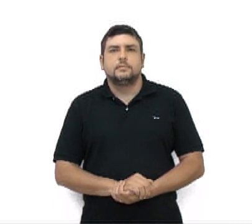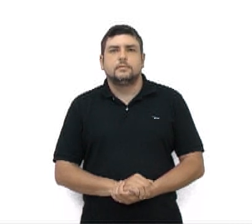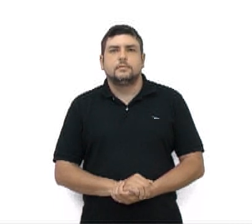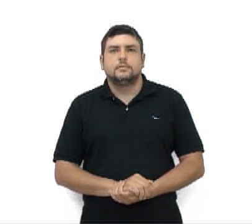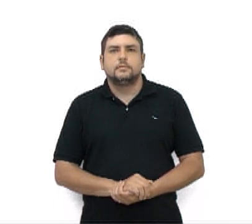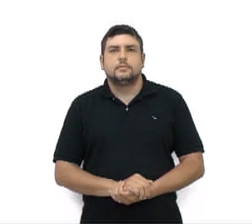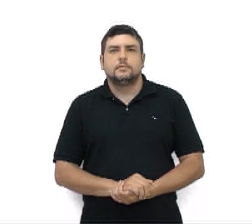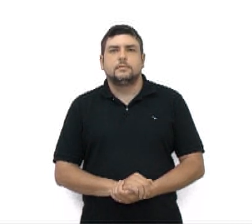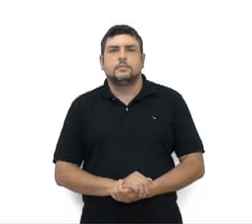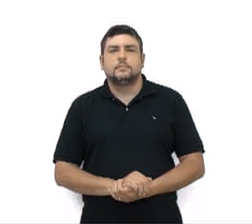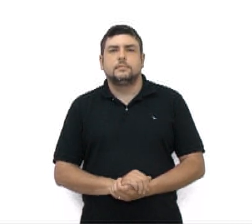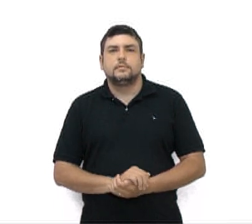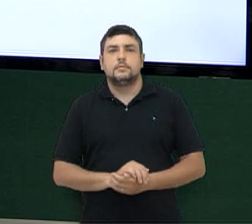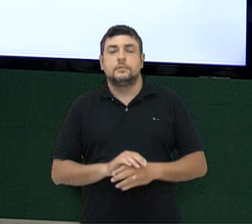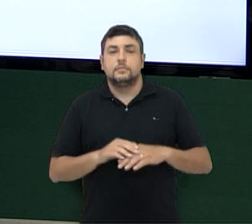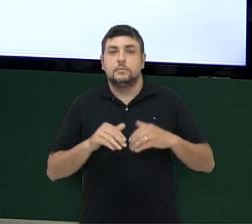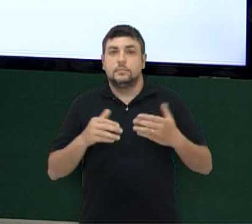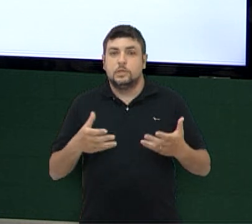aqui nós teremos